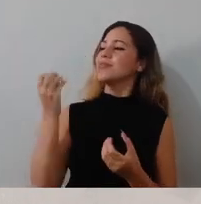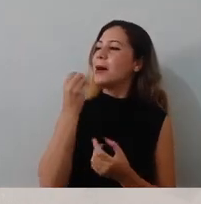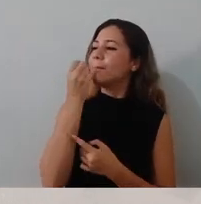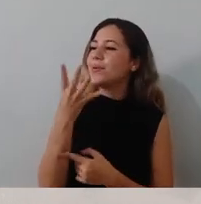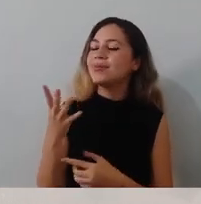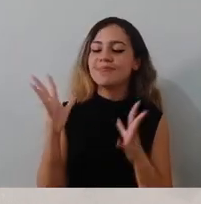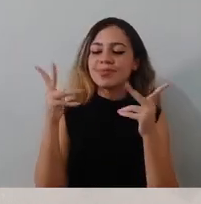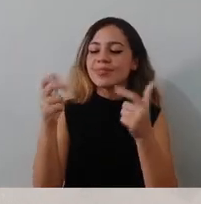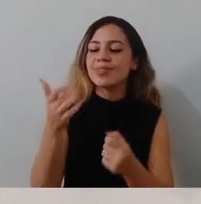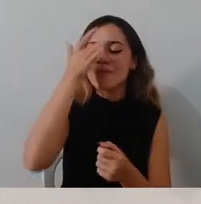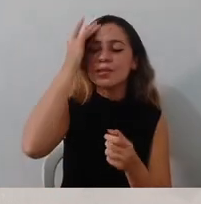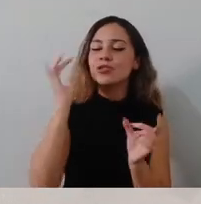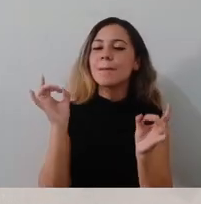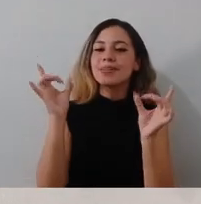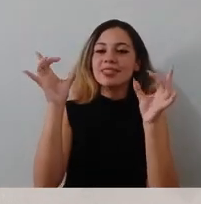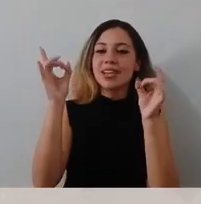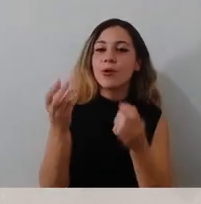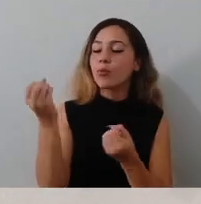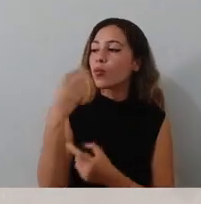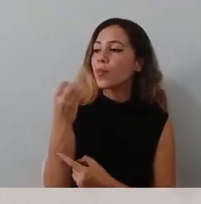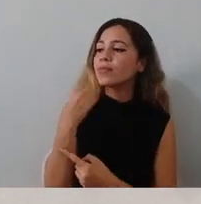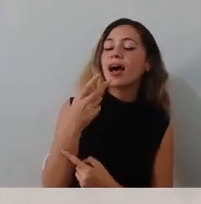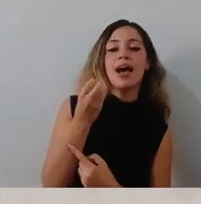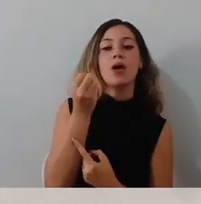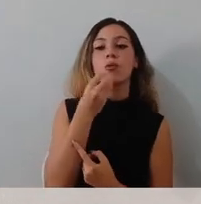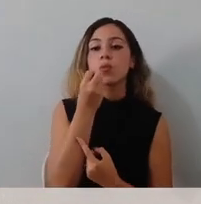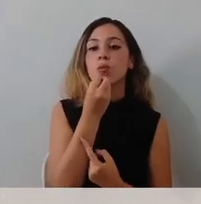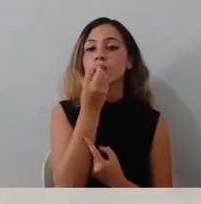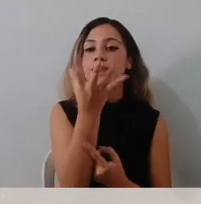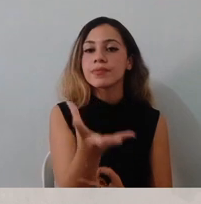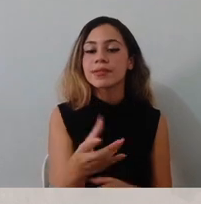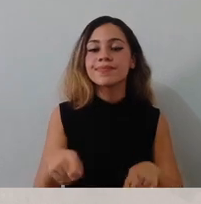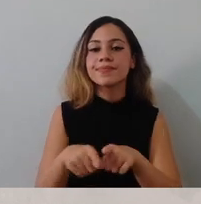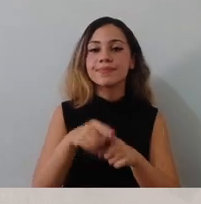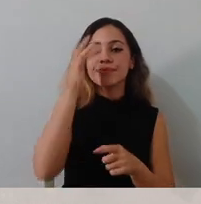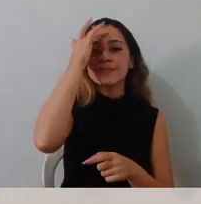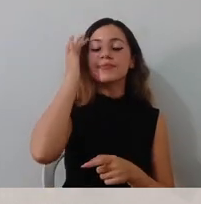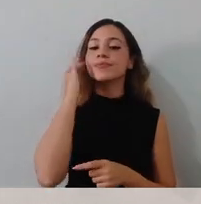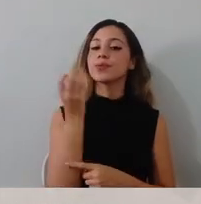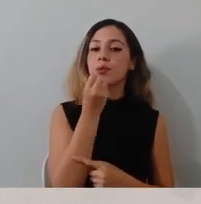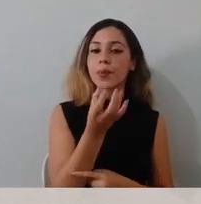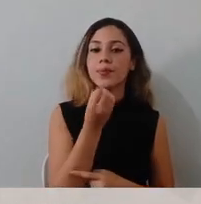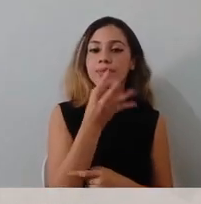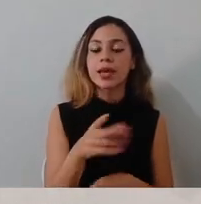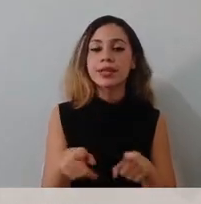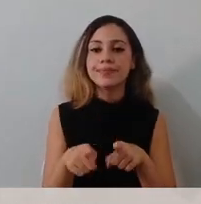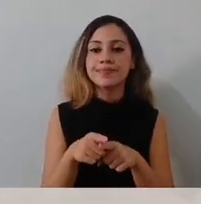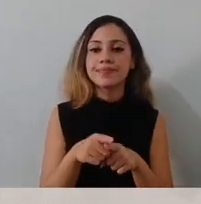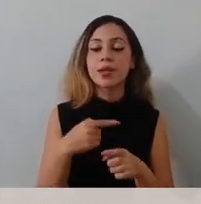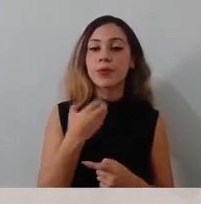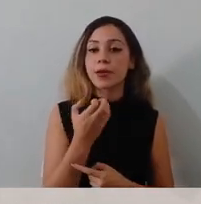pessoa... aliás, todo mundo que senta aqui é especial. Fala para mim, deixa uma mensagem para as pessoas. E para quem está gostando, antes de você deixar essa